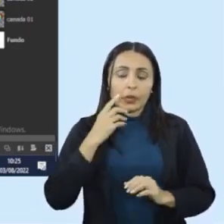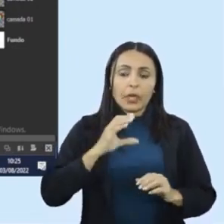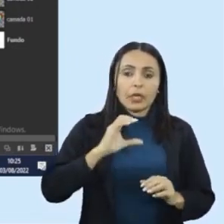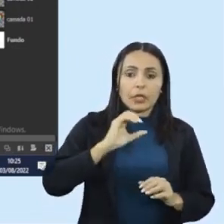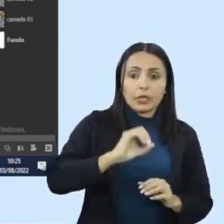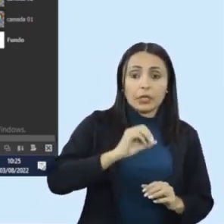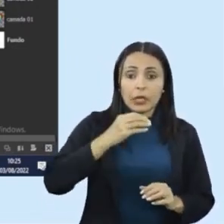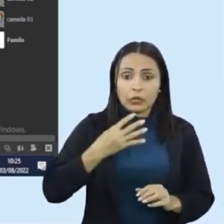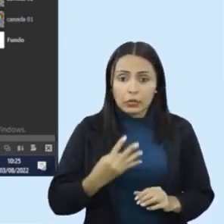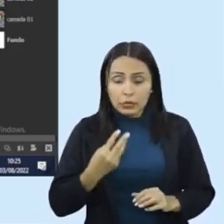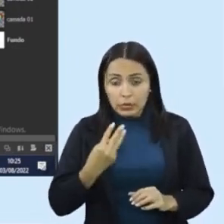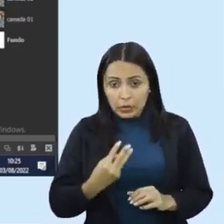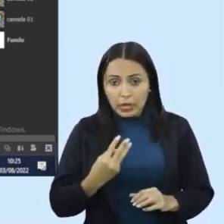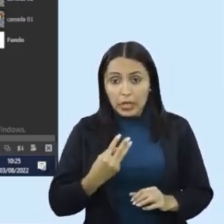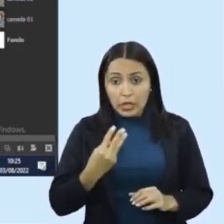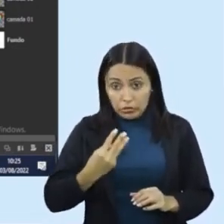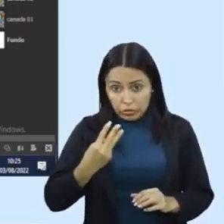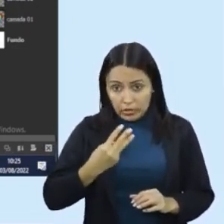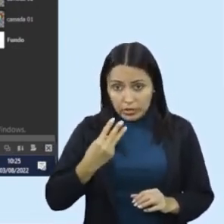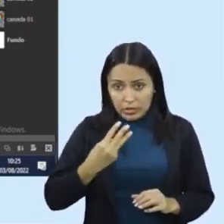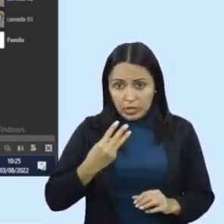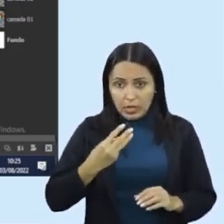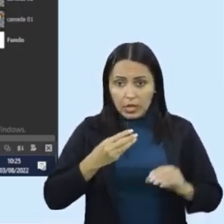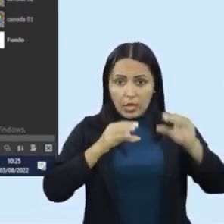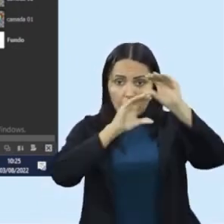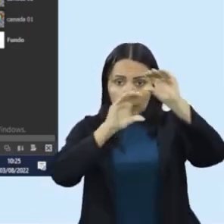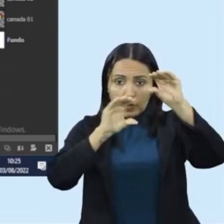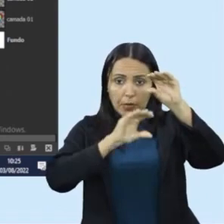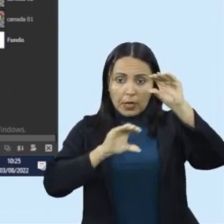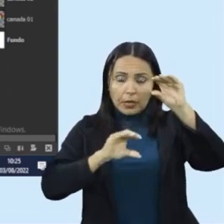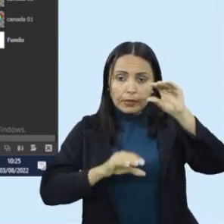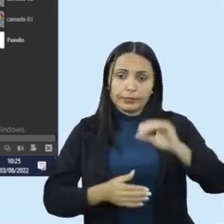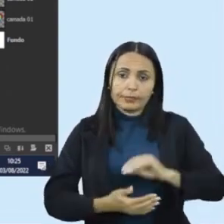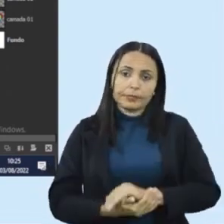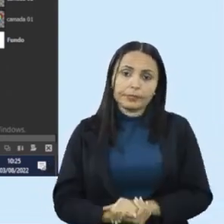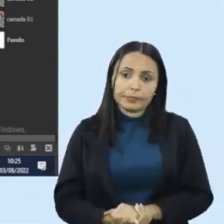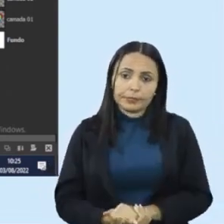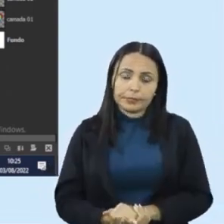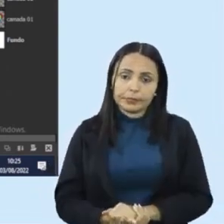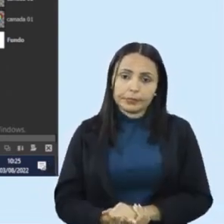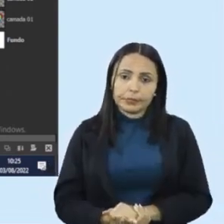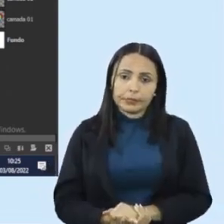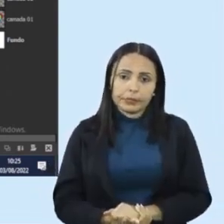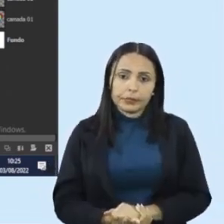camada 03, já que essa é a nossa terceira camada.